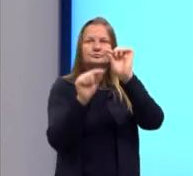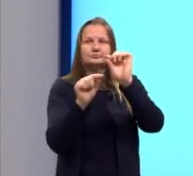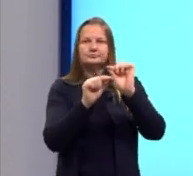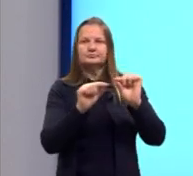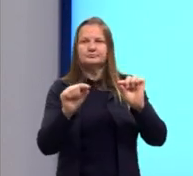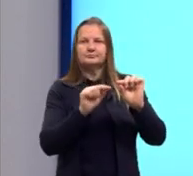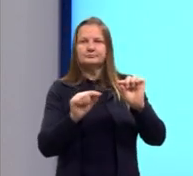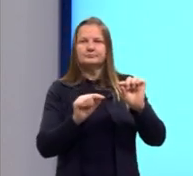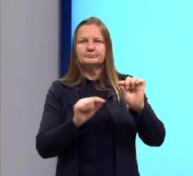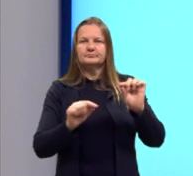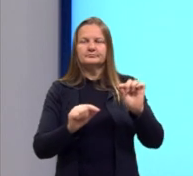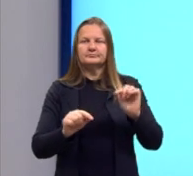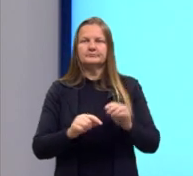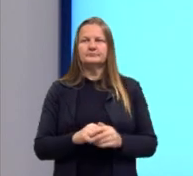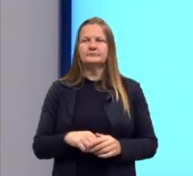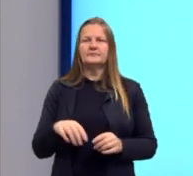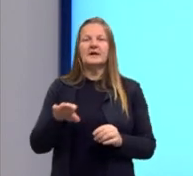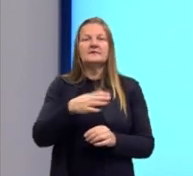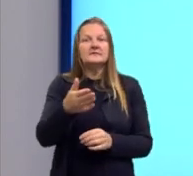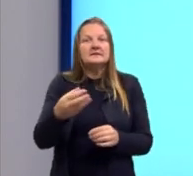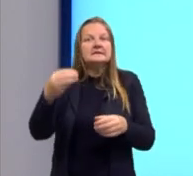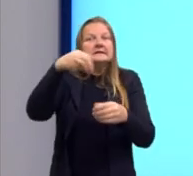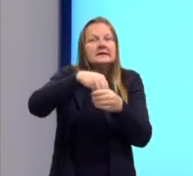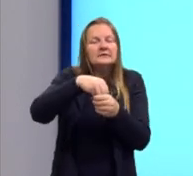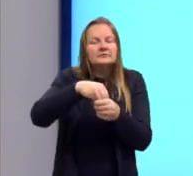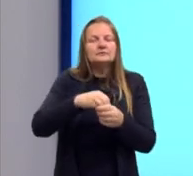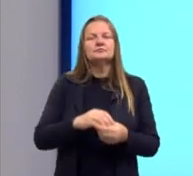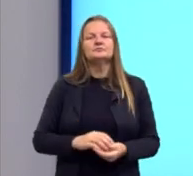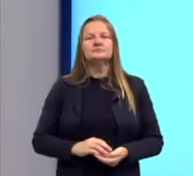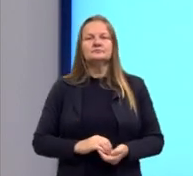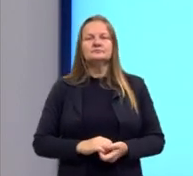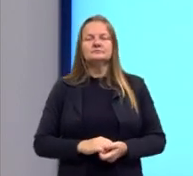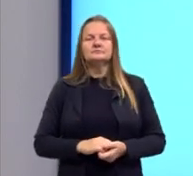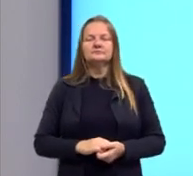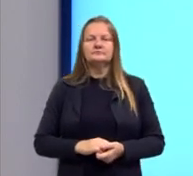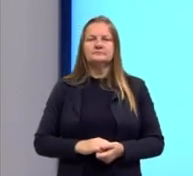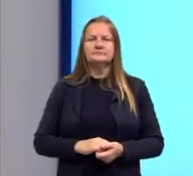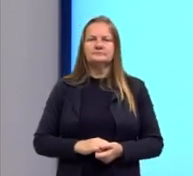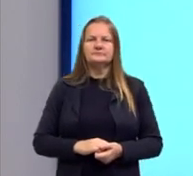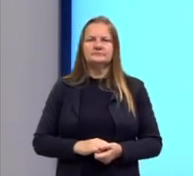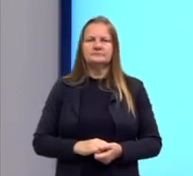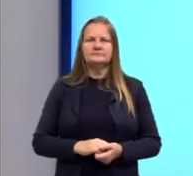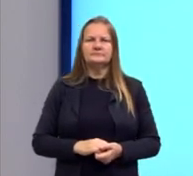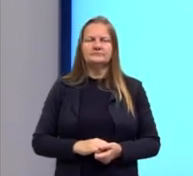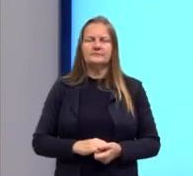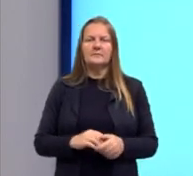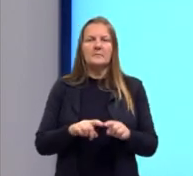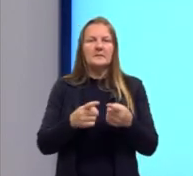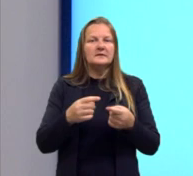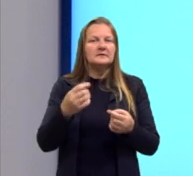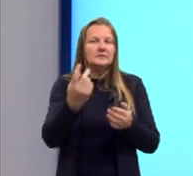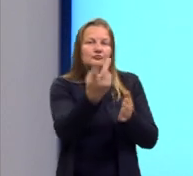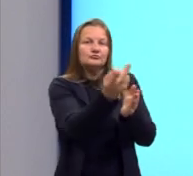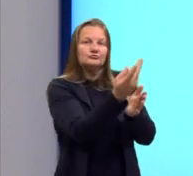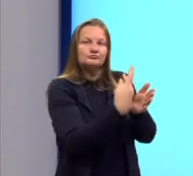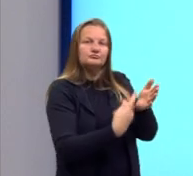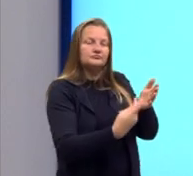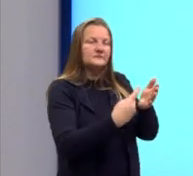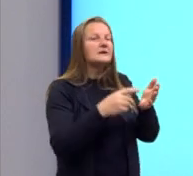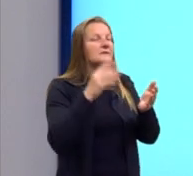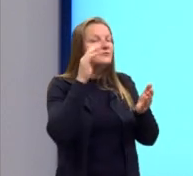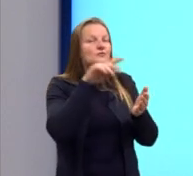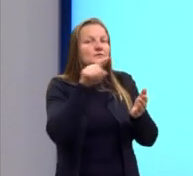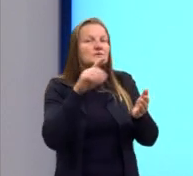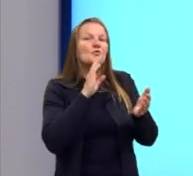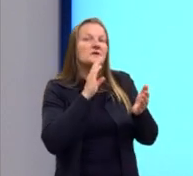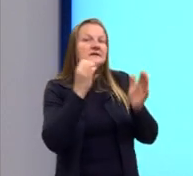muitas vezes ele aparece no circuitos né mas às vezes geralmente ele tá lá mas para ilustração para dizer que ele